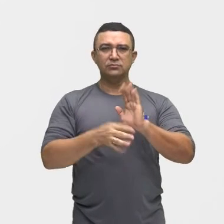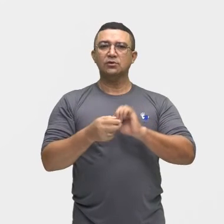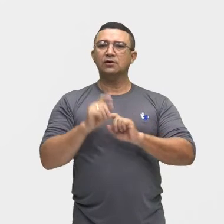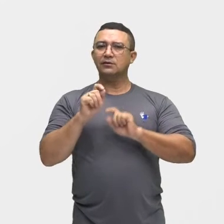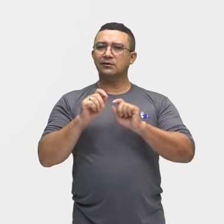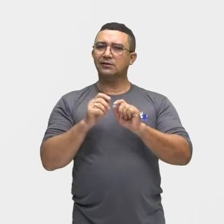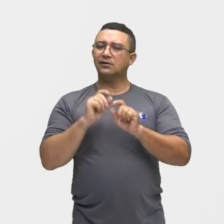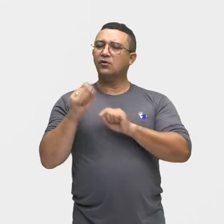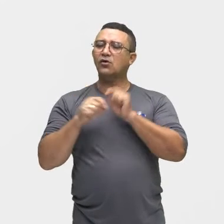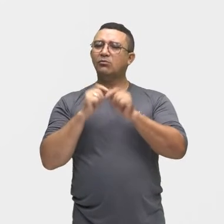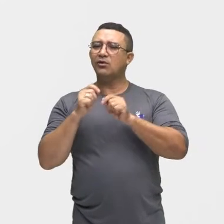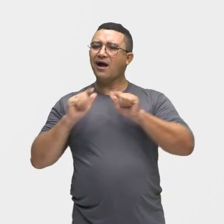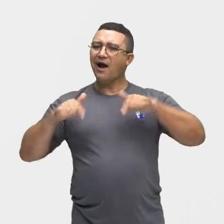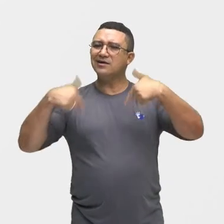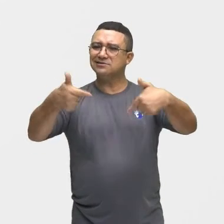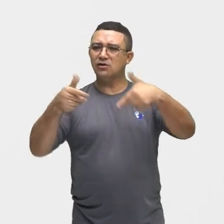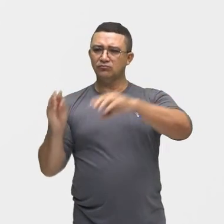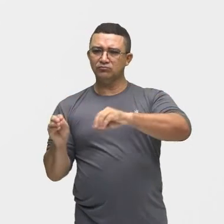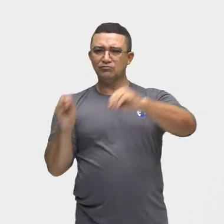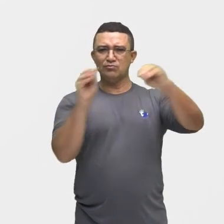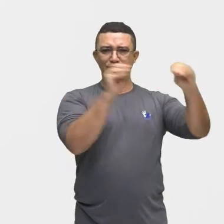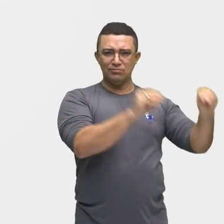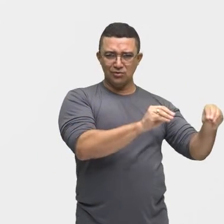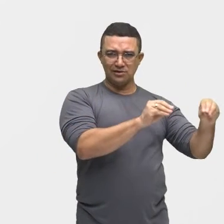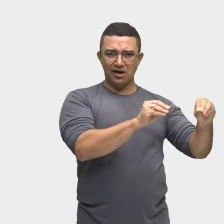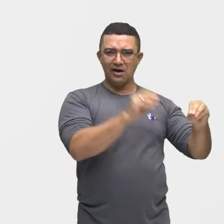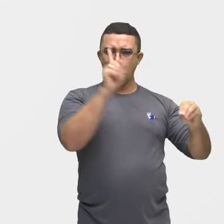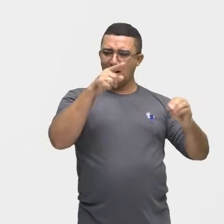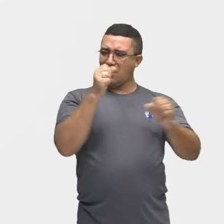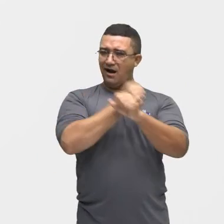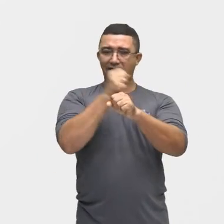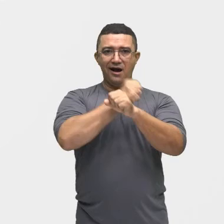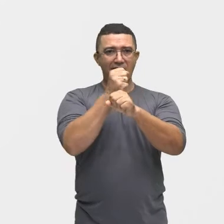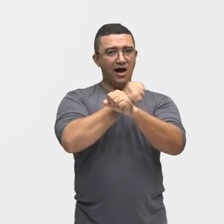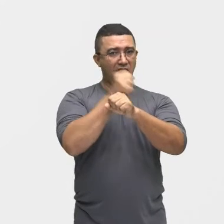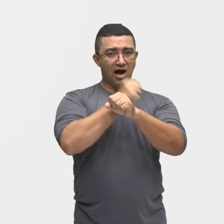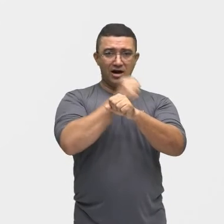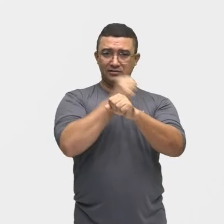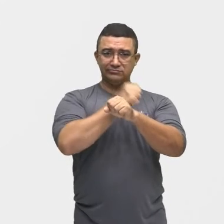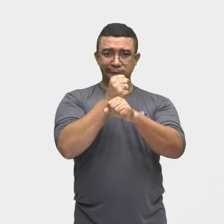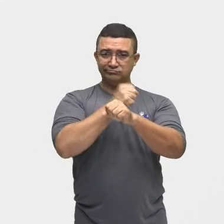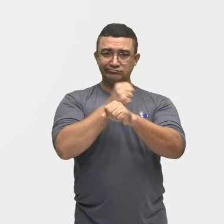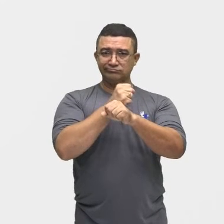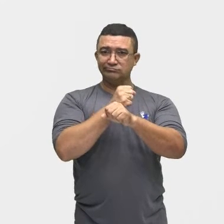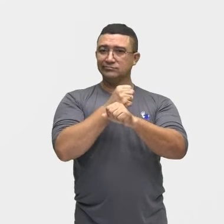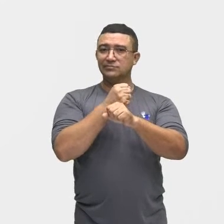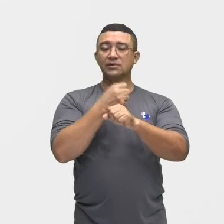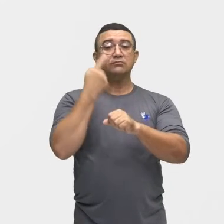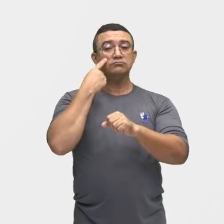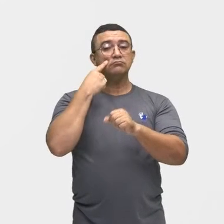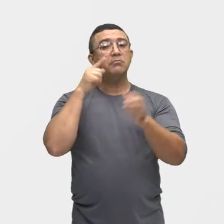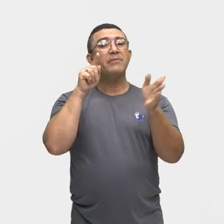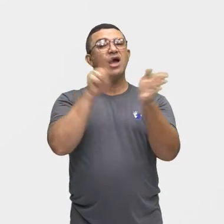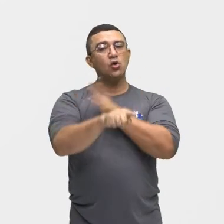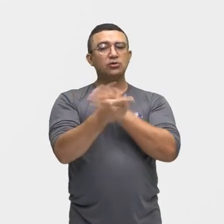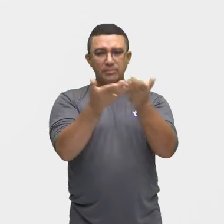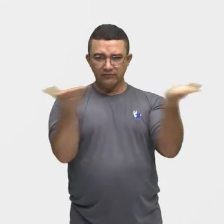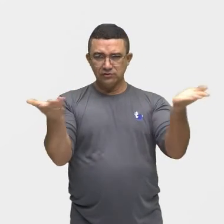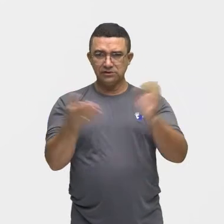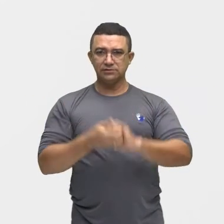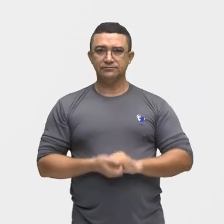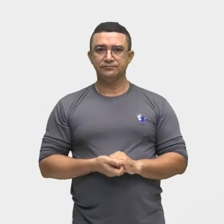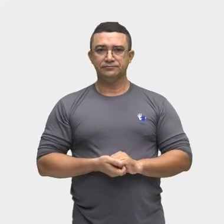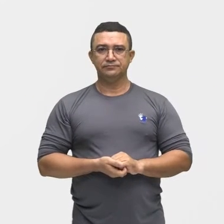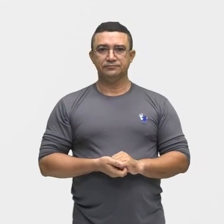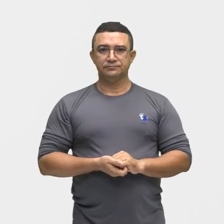de migrar, né, sobre migrações, que é realizado aí há milhares de anos. E aí nós temos alguns questionamentos para vocês na letra